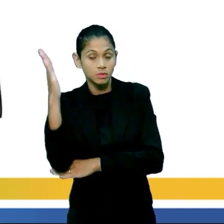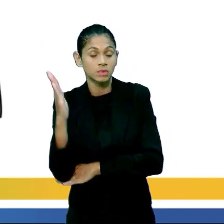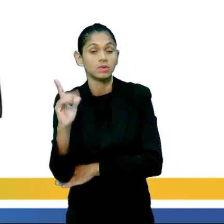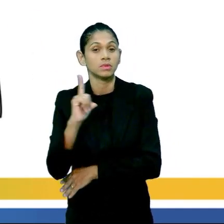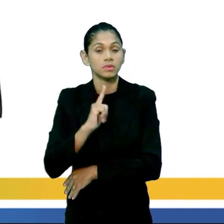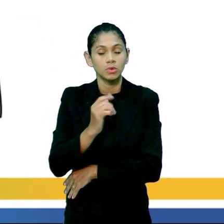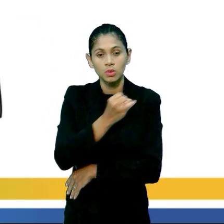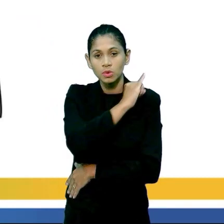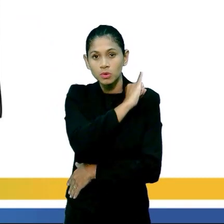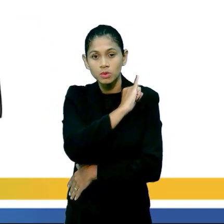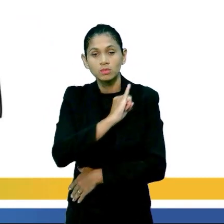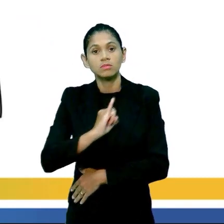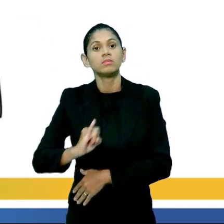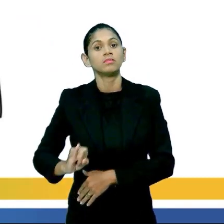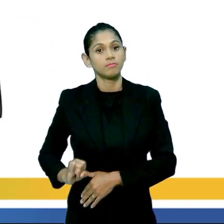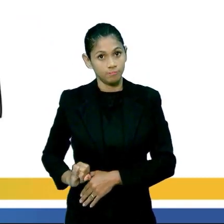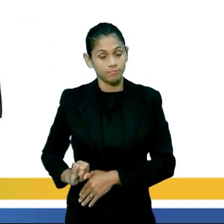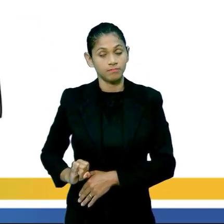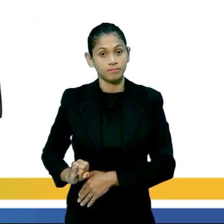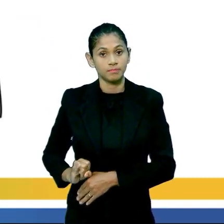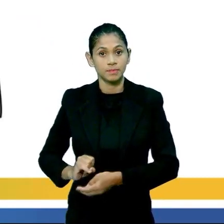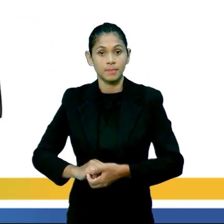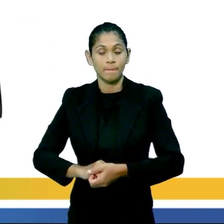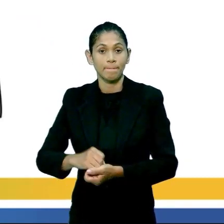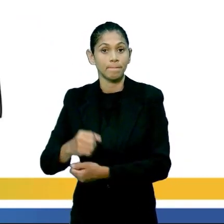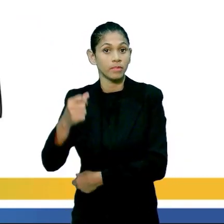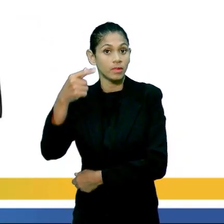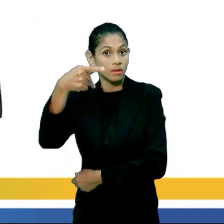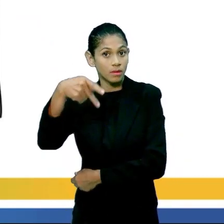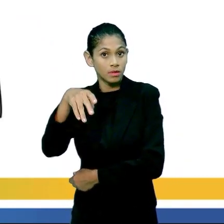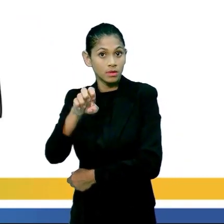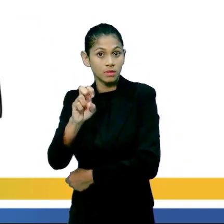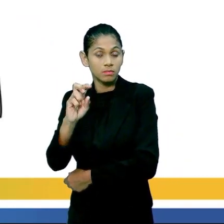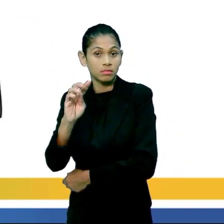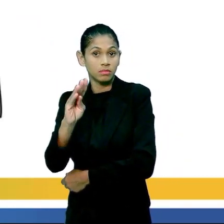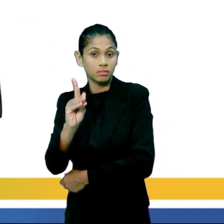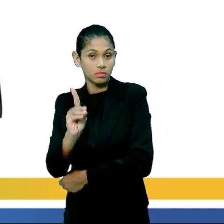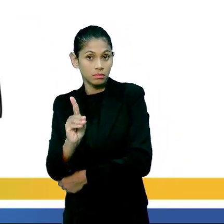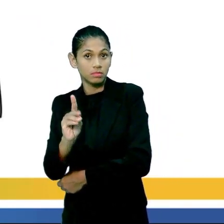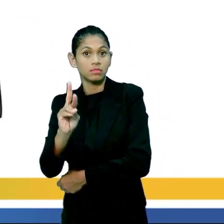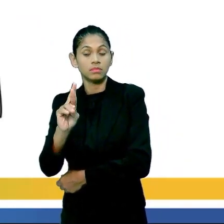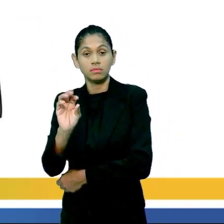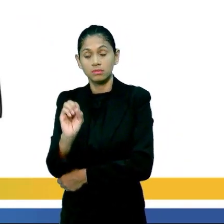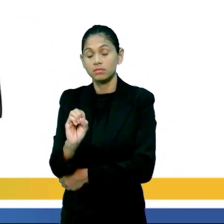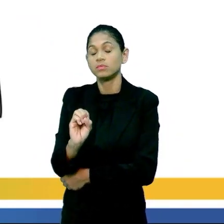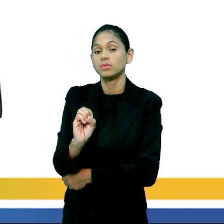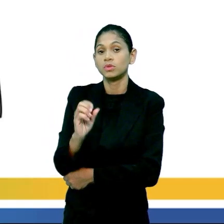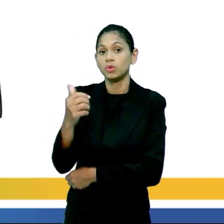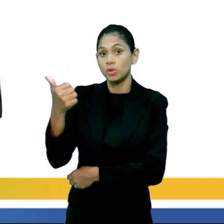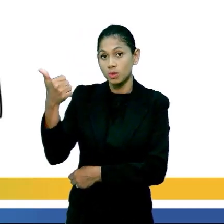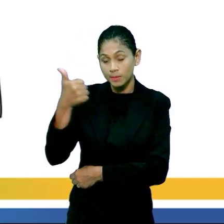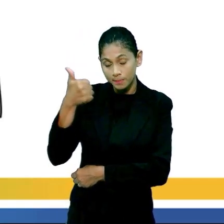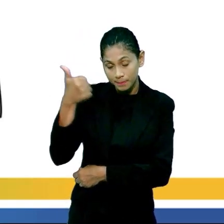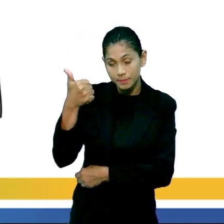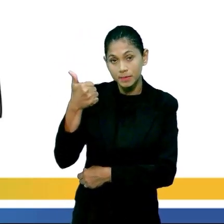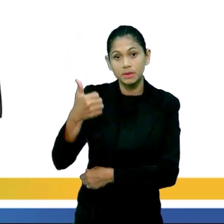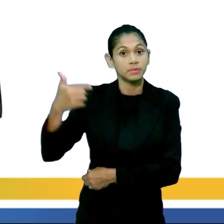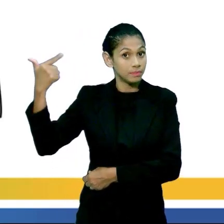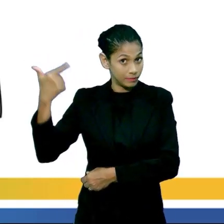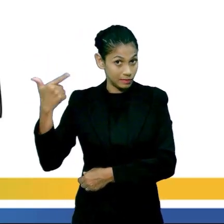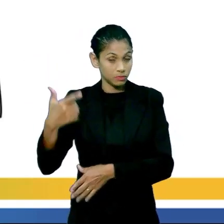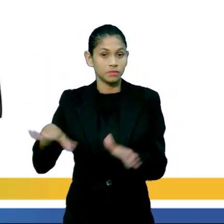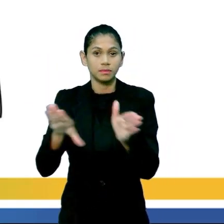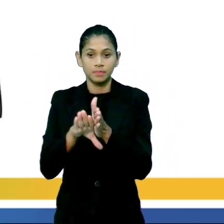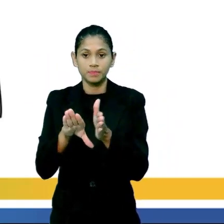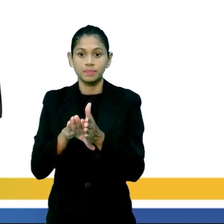imperadores, Dom Pedro I e Dom Pedro II, com a regência ali no meio. E a última fase, né,